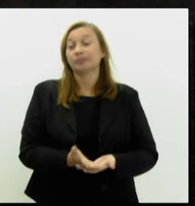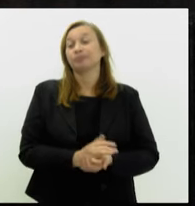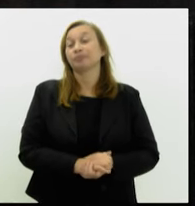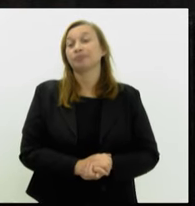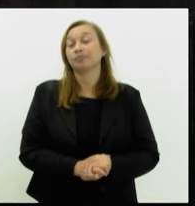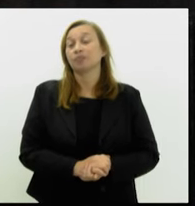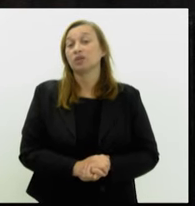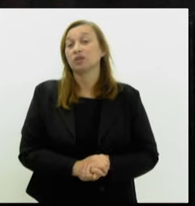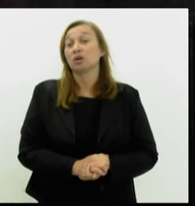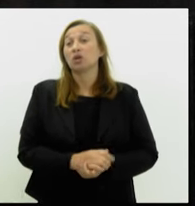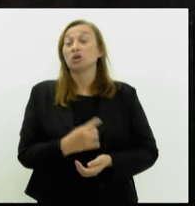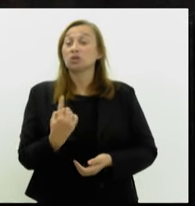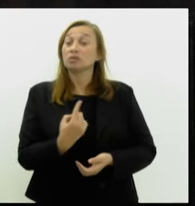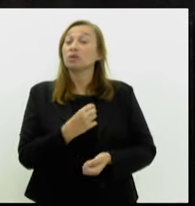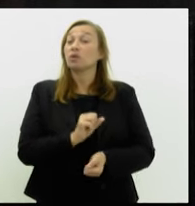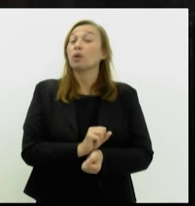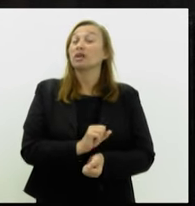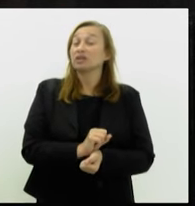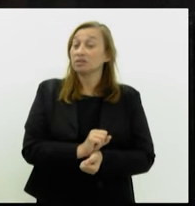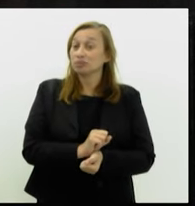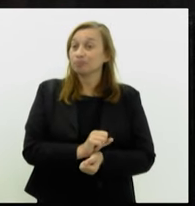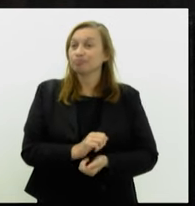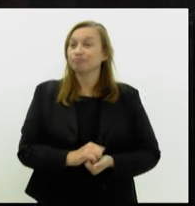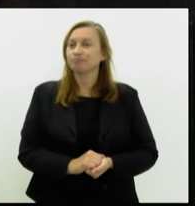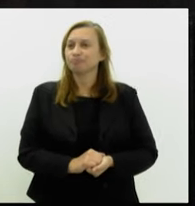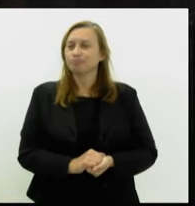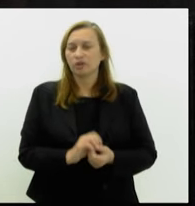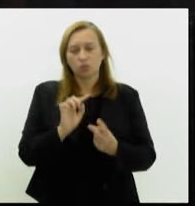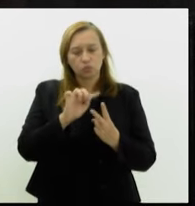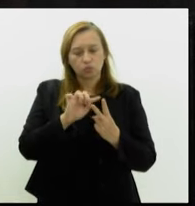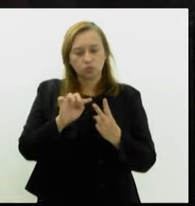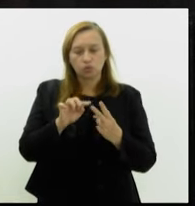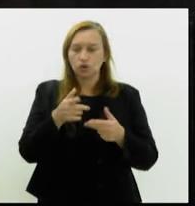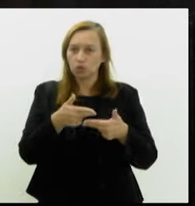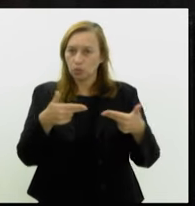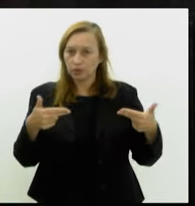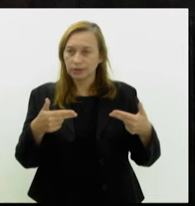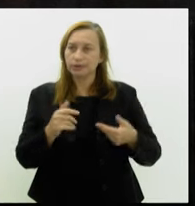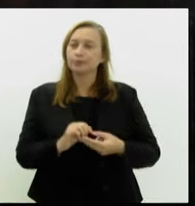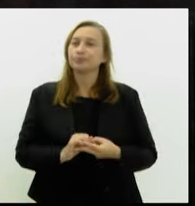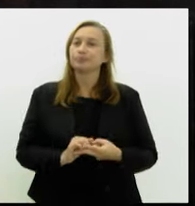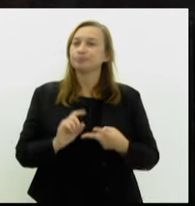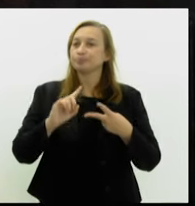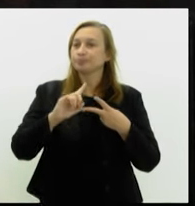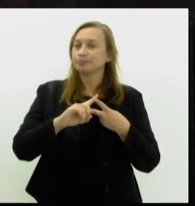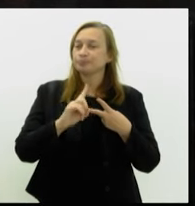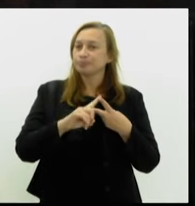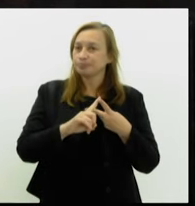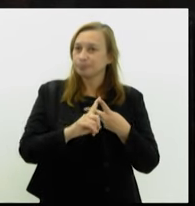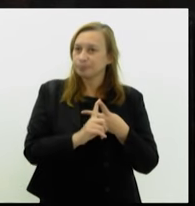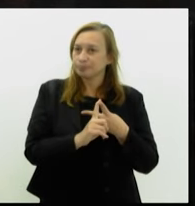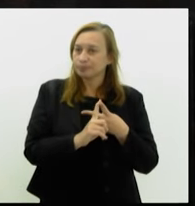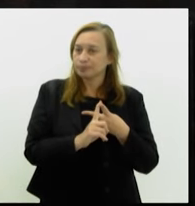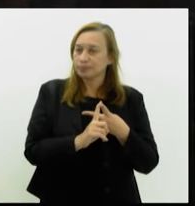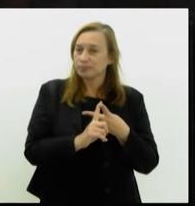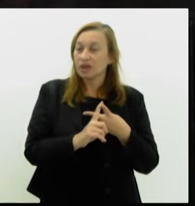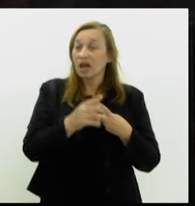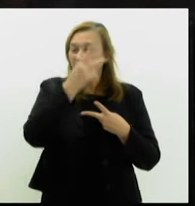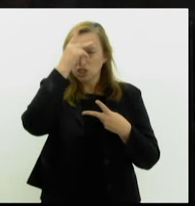E o que se espera são duas coisas: que os